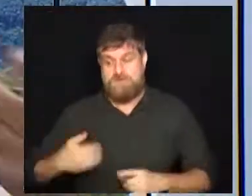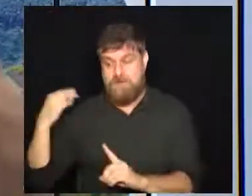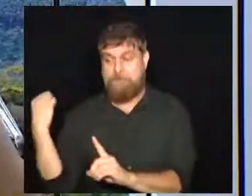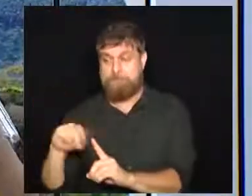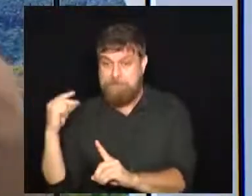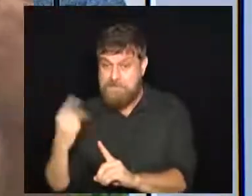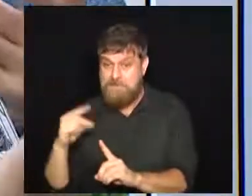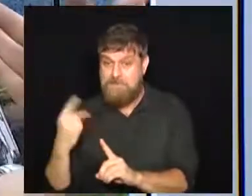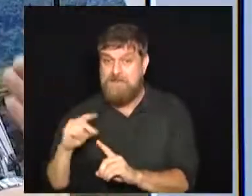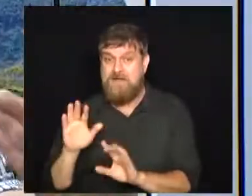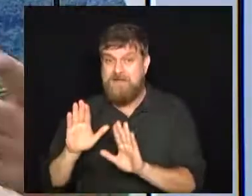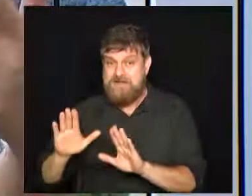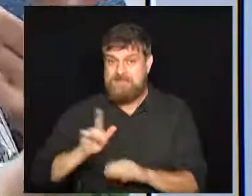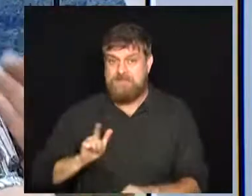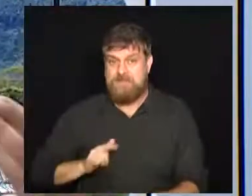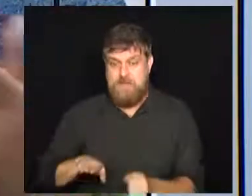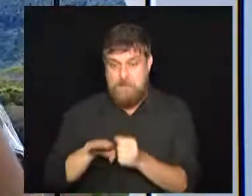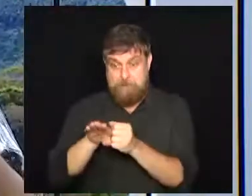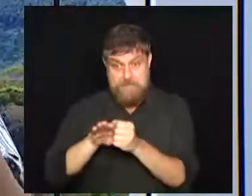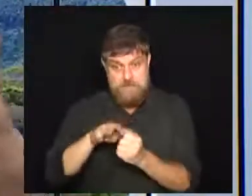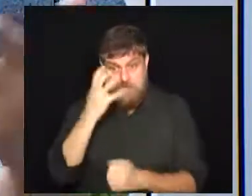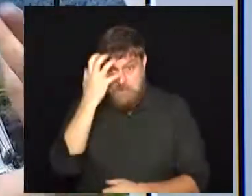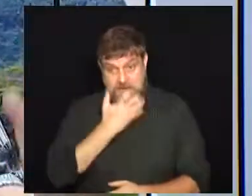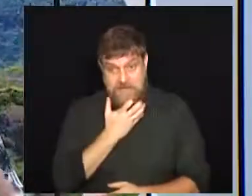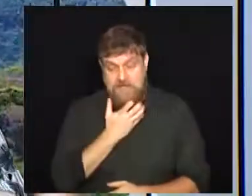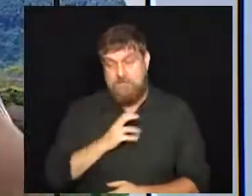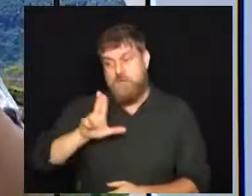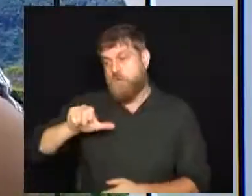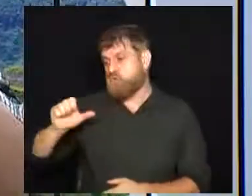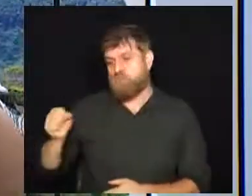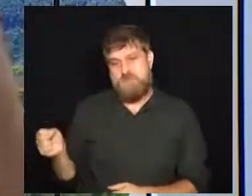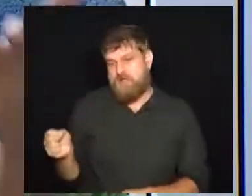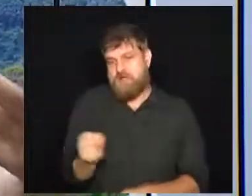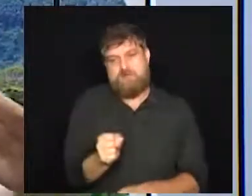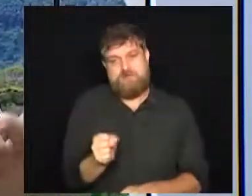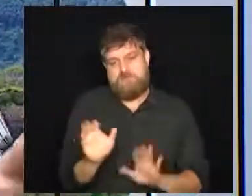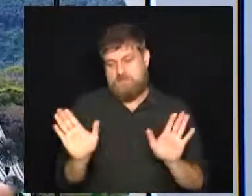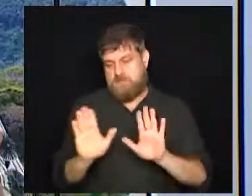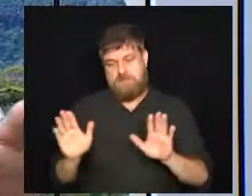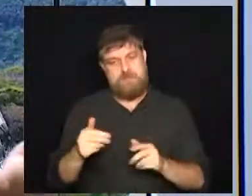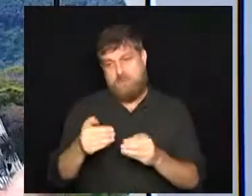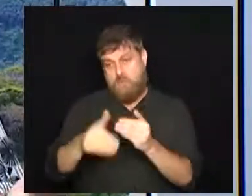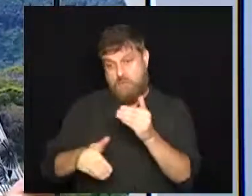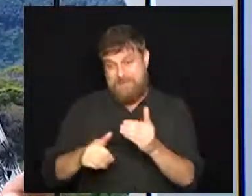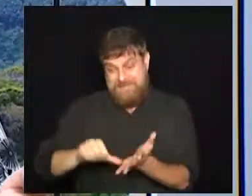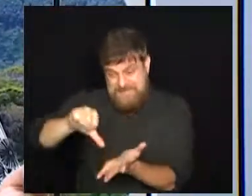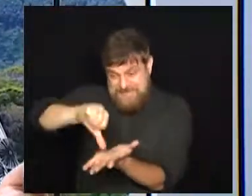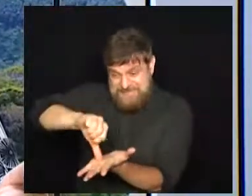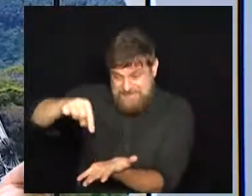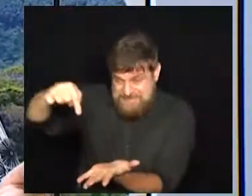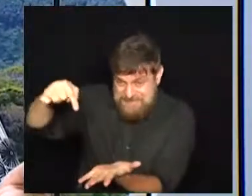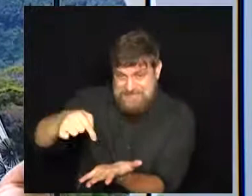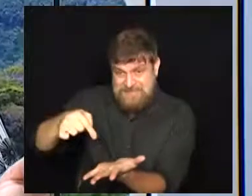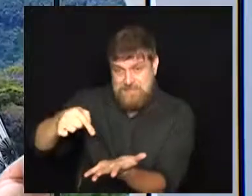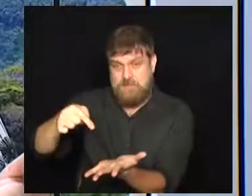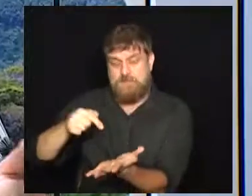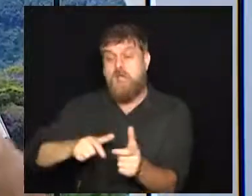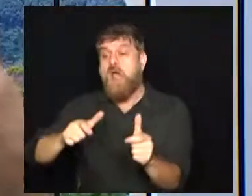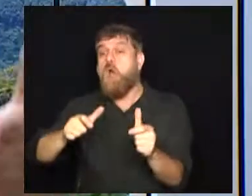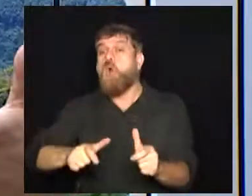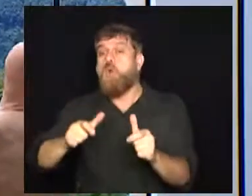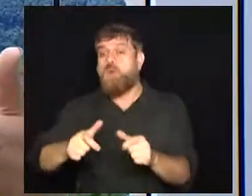leve, uma lesão corporal média ou grave, jamais estaria nesse centro. Esse centro ele vai